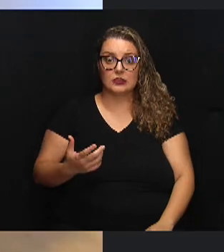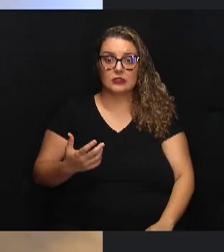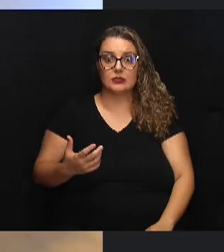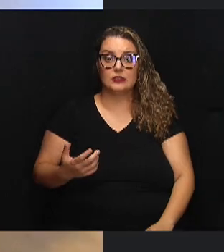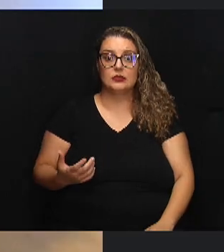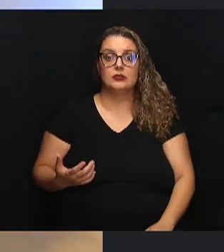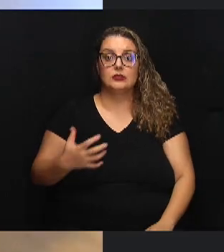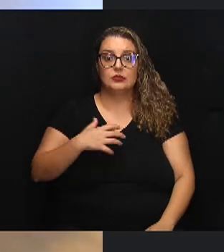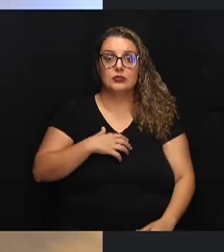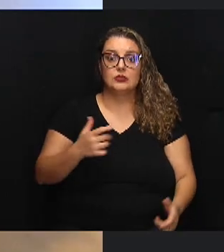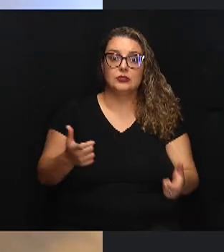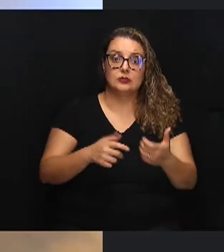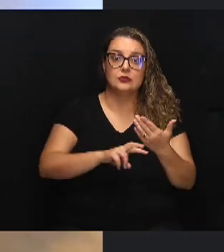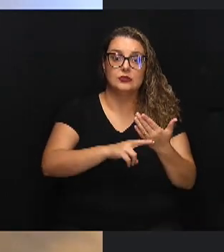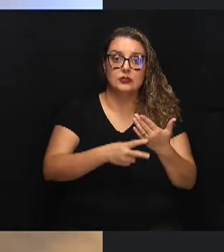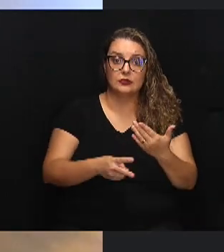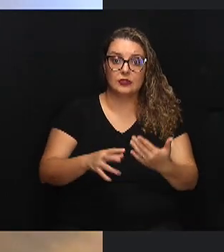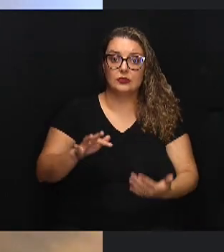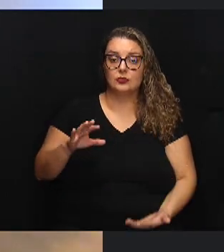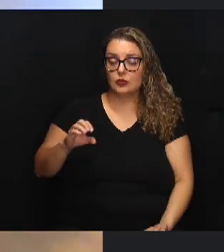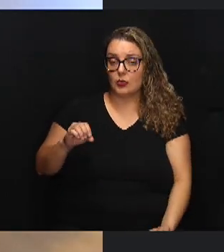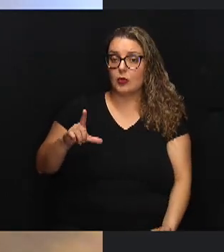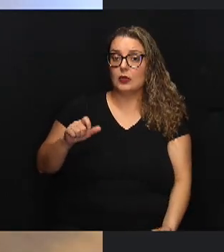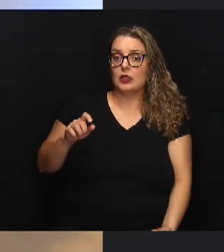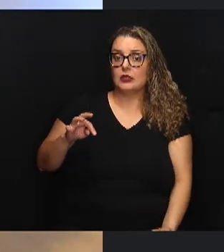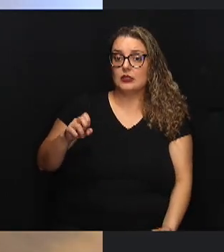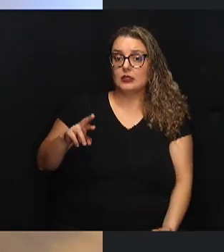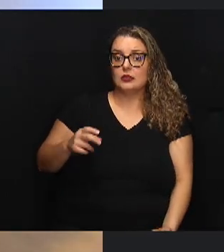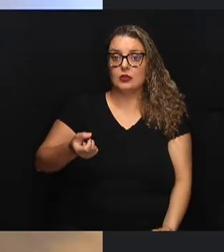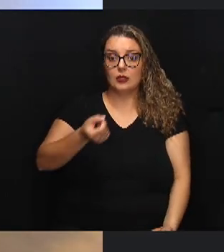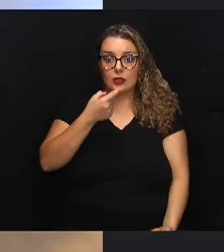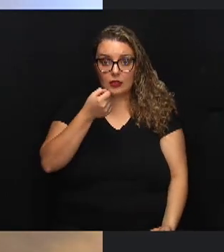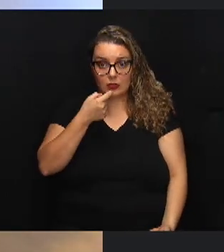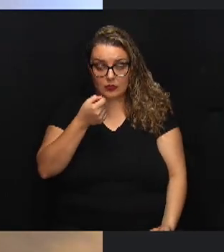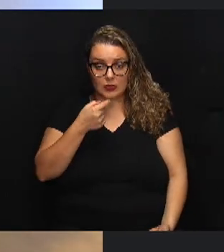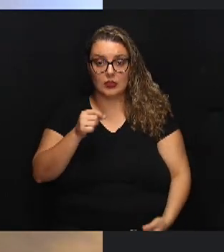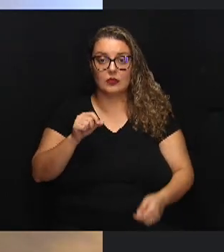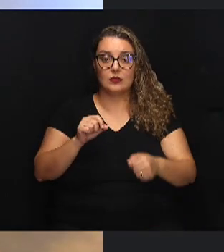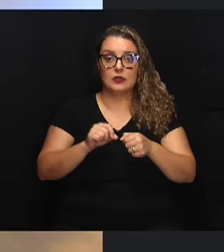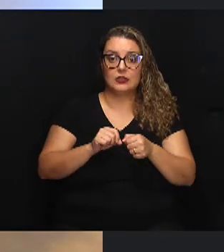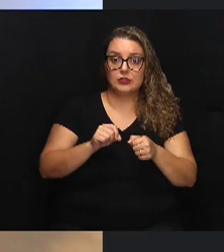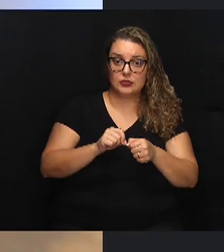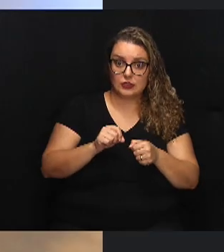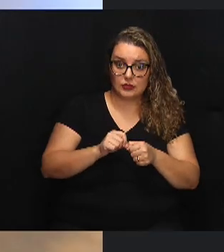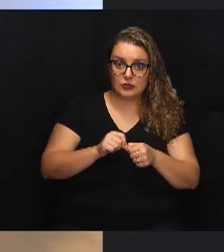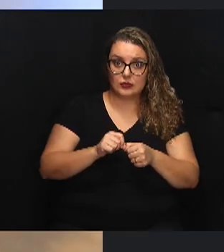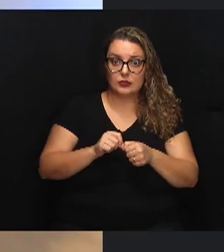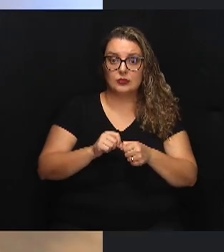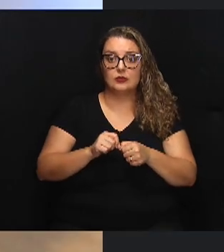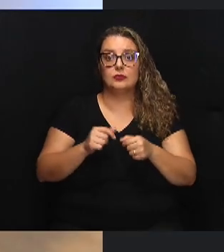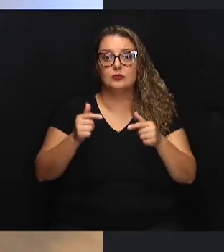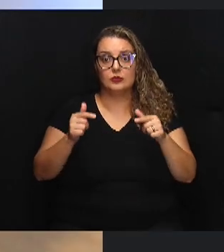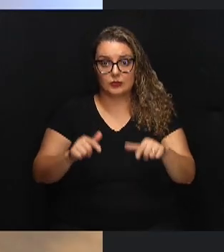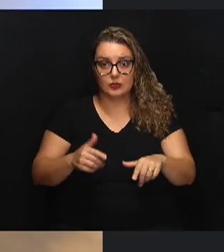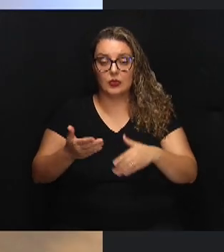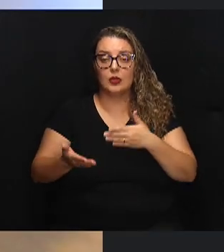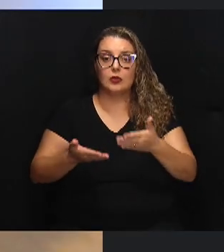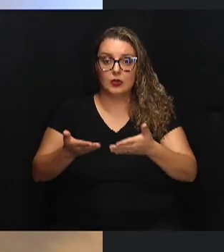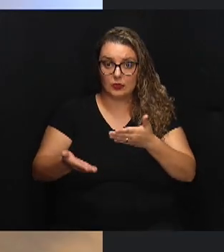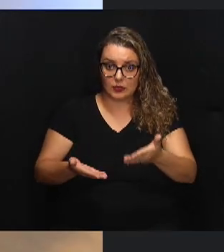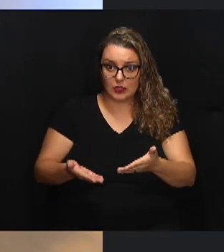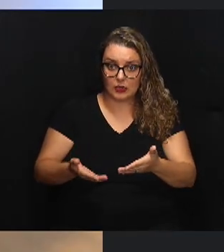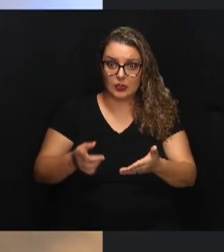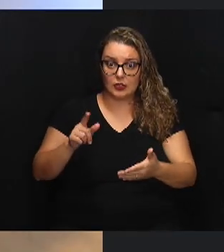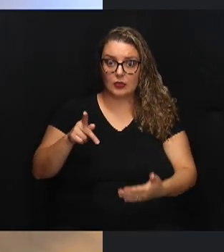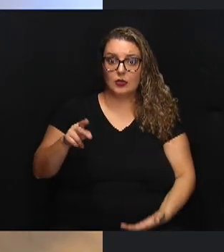efeitos colaterais. Então, a gente tem tanto medicações para serem realizadas no local do tratamento, né, que é o que a gente chama